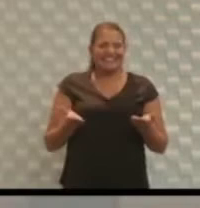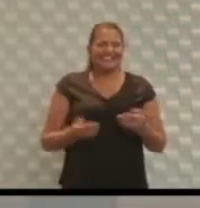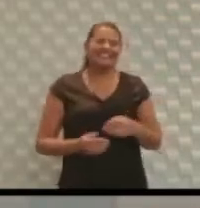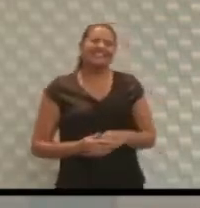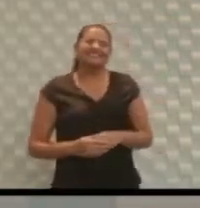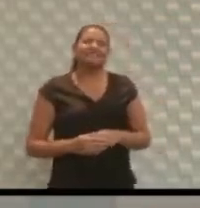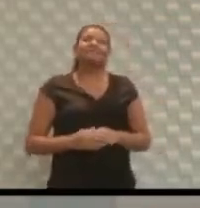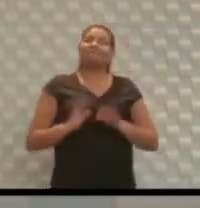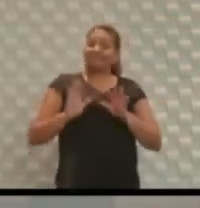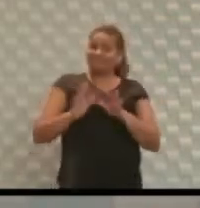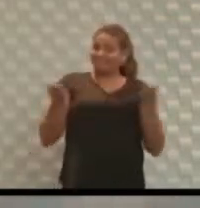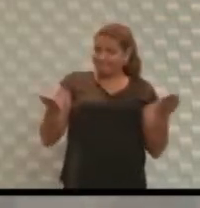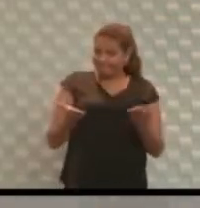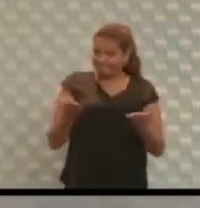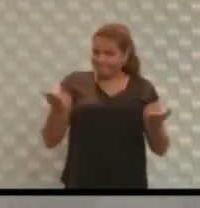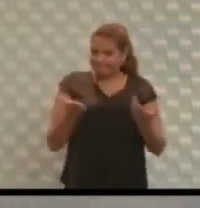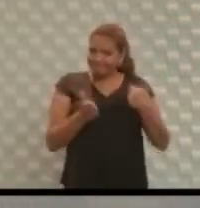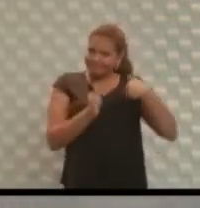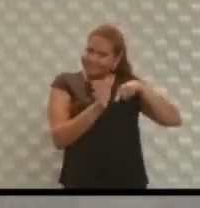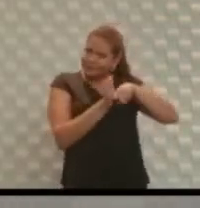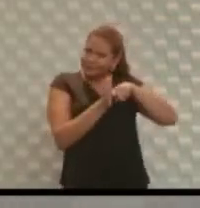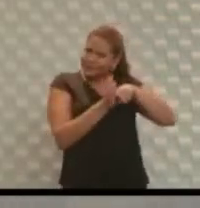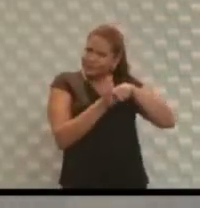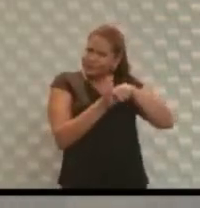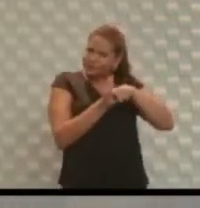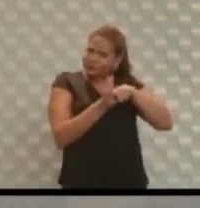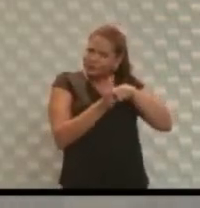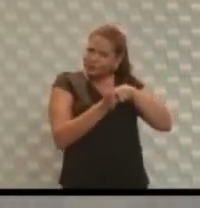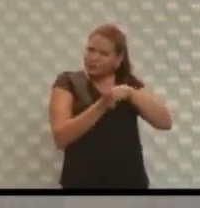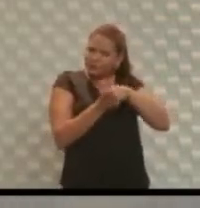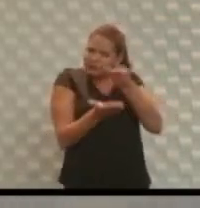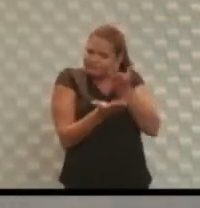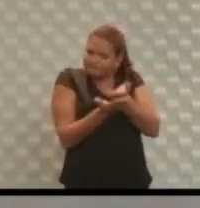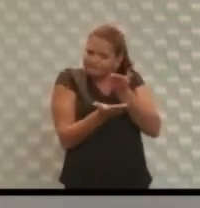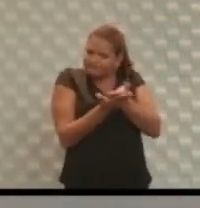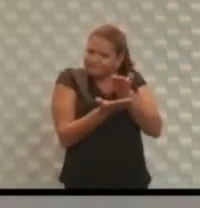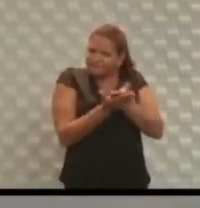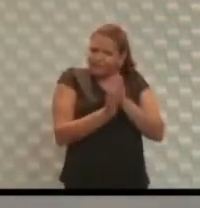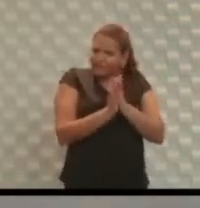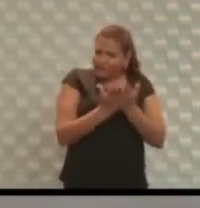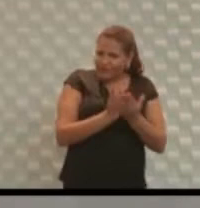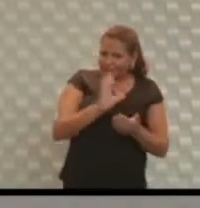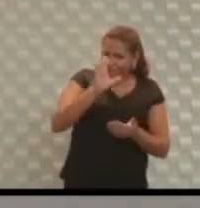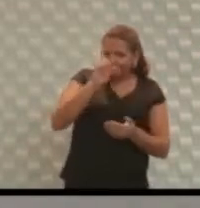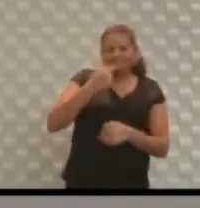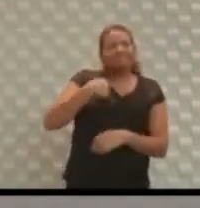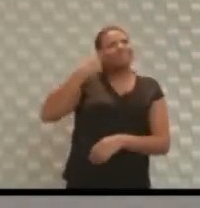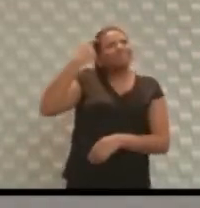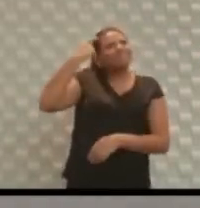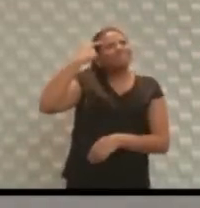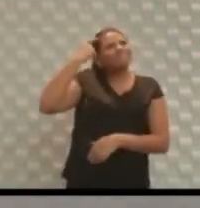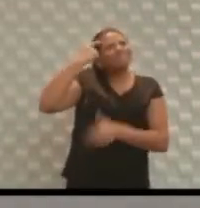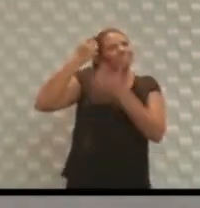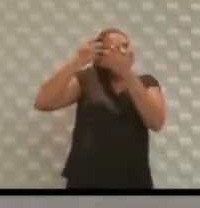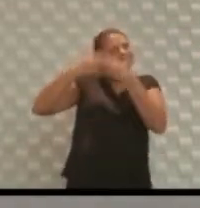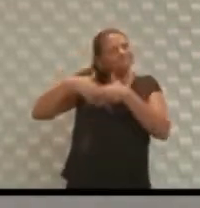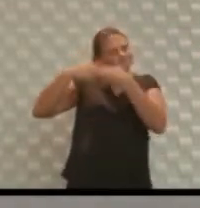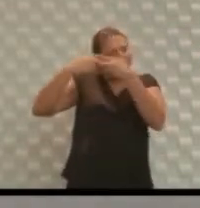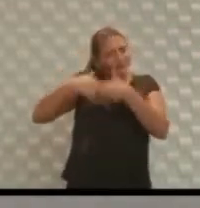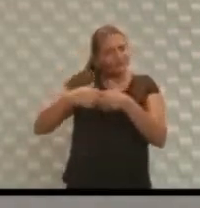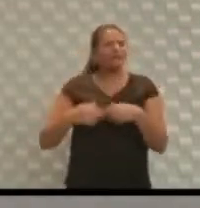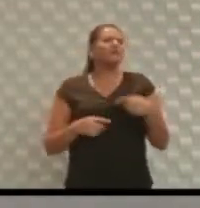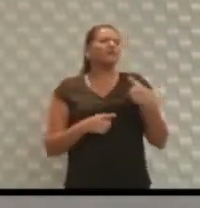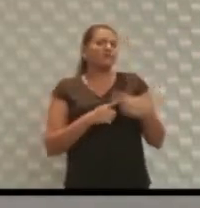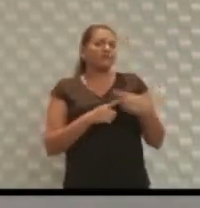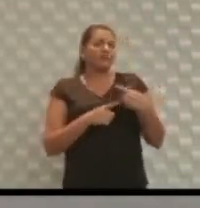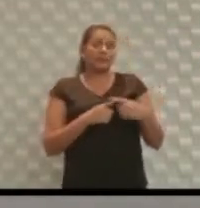coisa para vocês, hoje eu tive que parar e pensar muito, porque eu acho que eu enfrento poucos desafios. Sendo bem sincera com